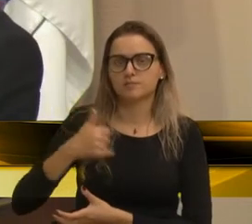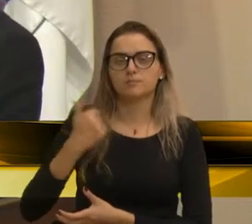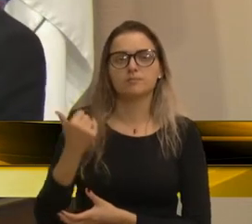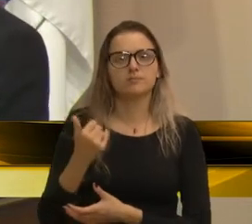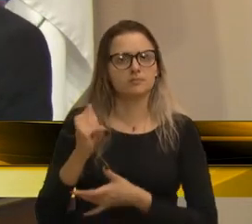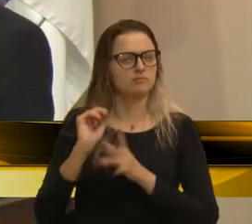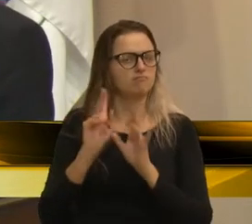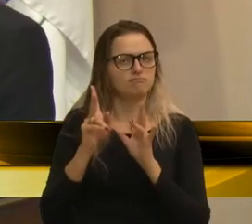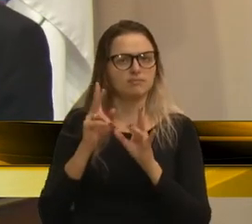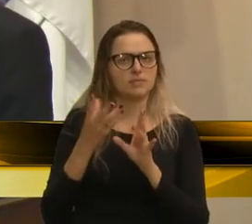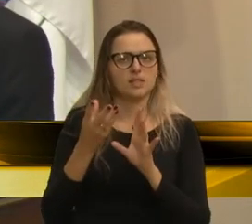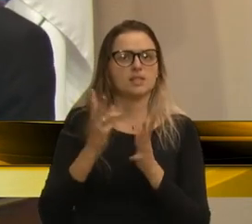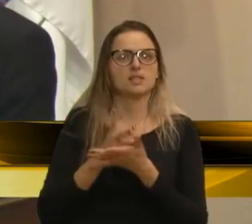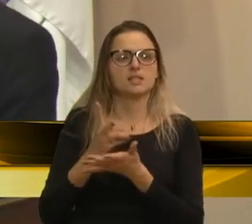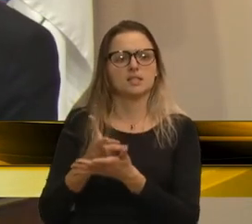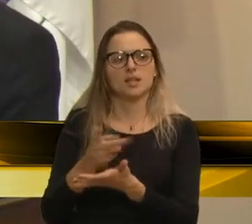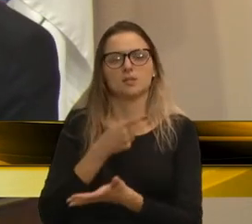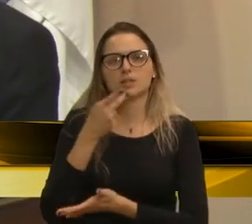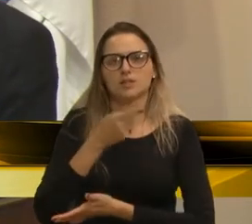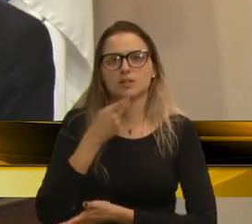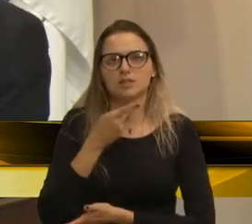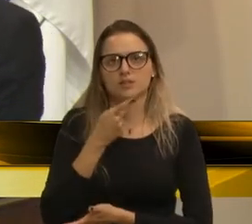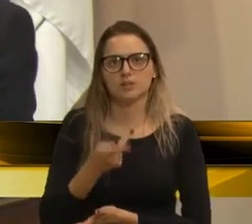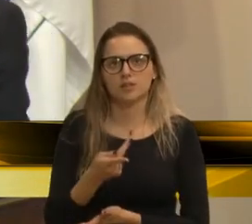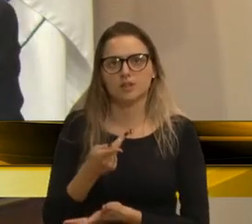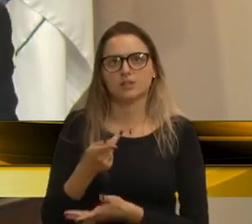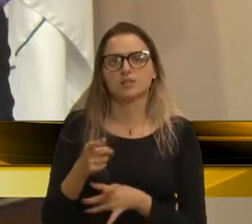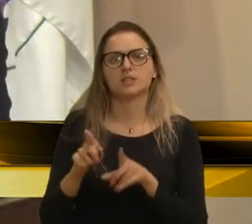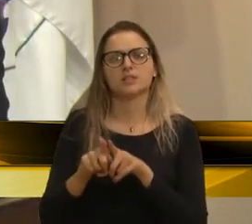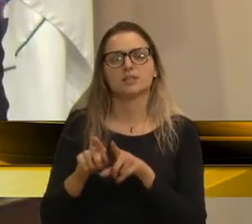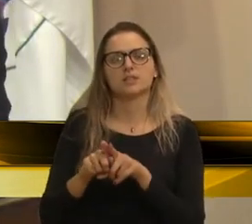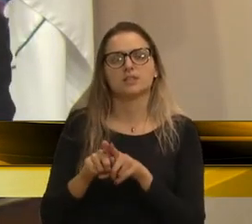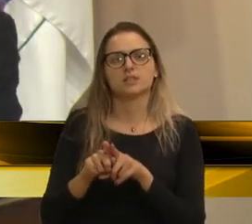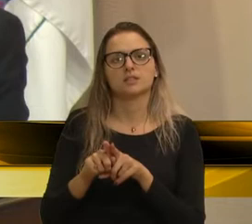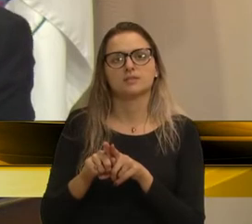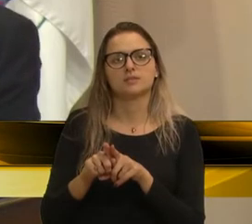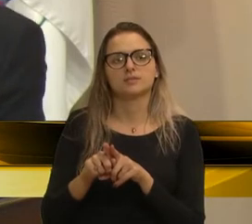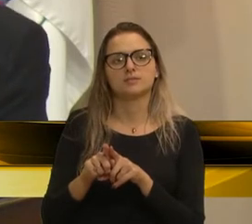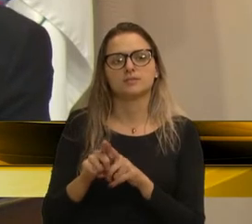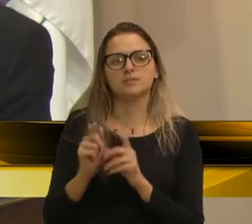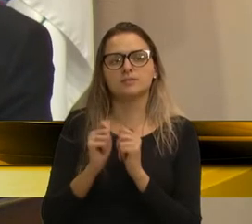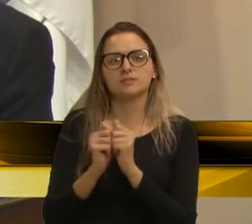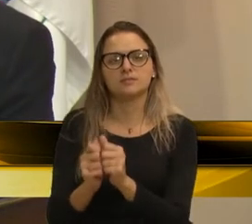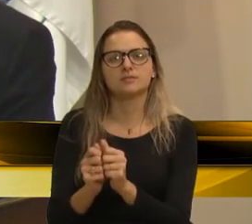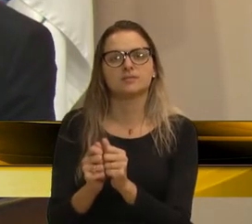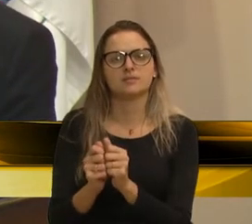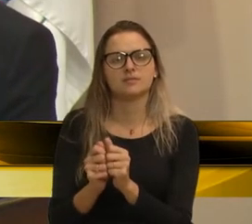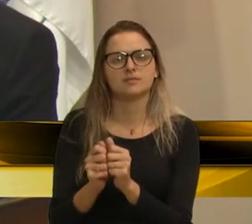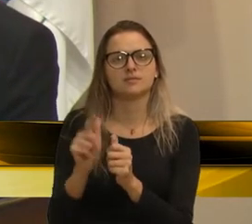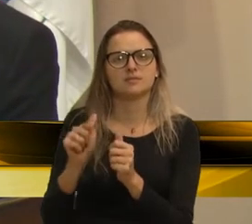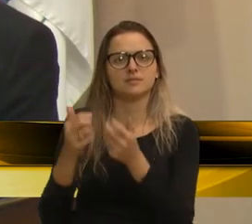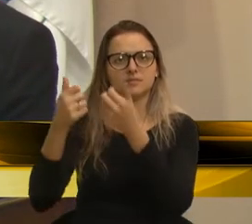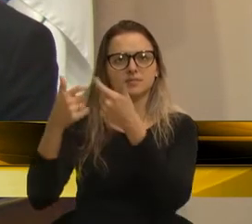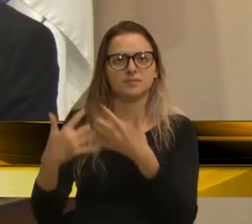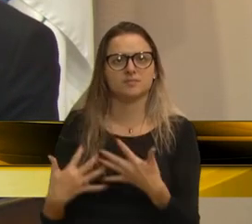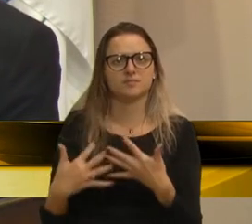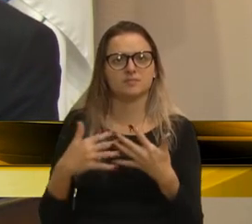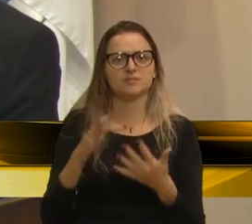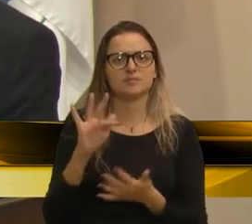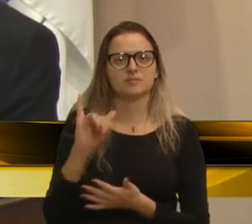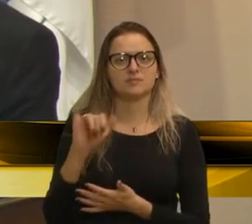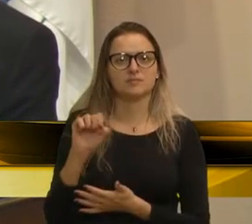em muitas das suas manifestações que um ou outro erro na prestação de contas do Fiesport era